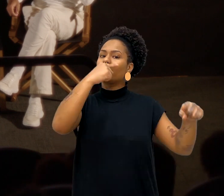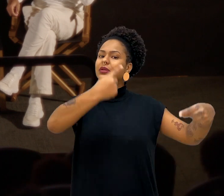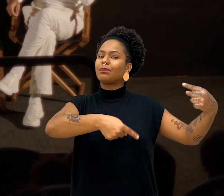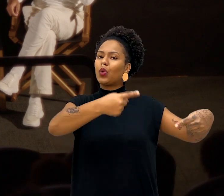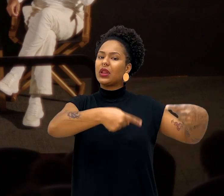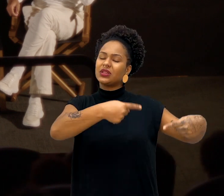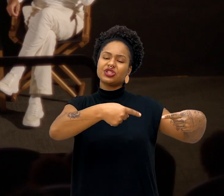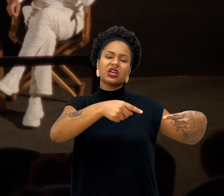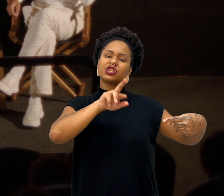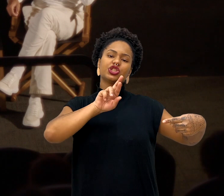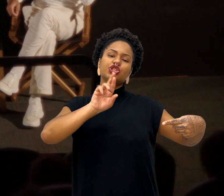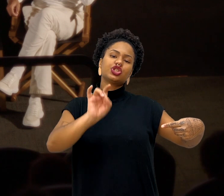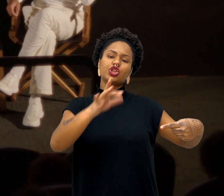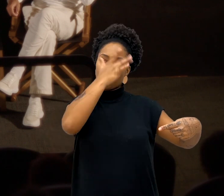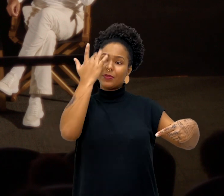a gente pensa